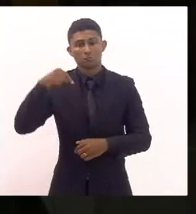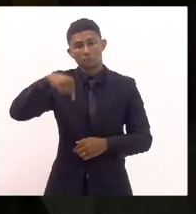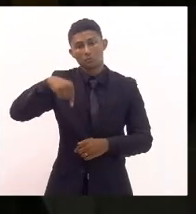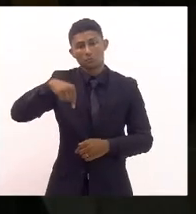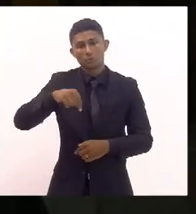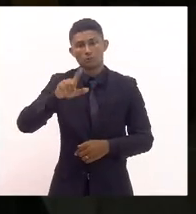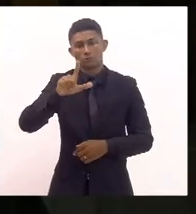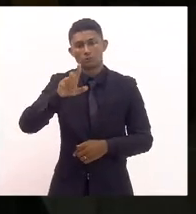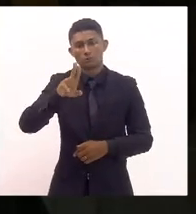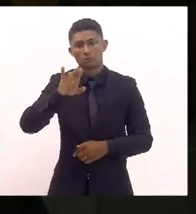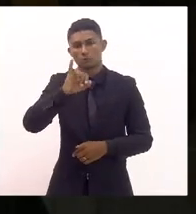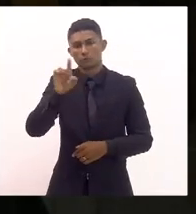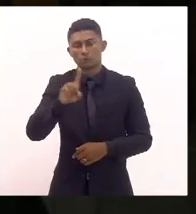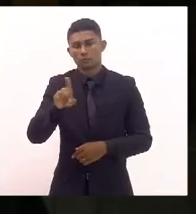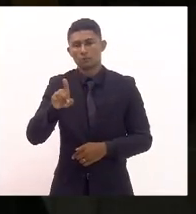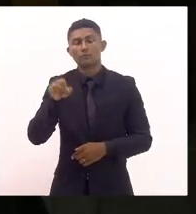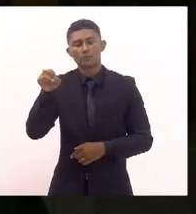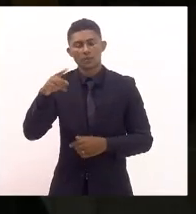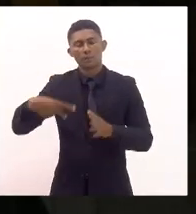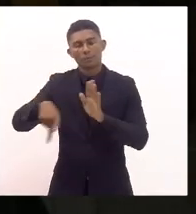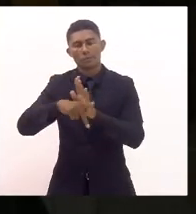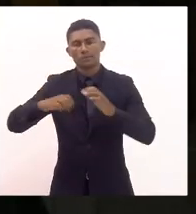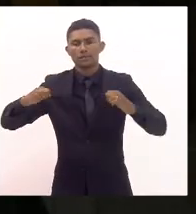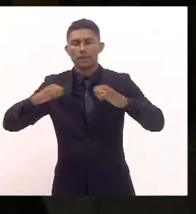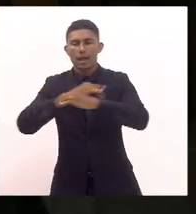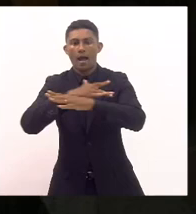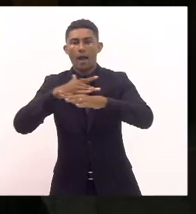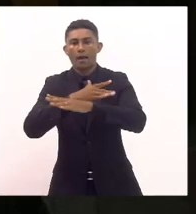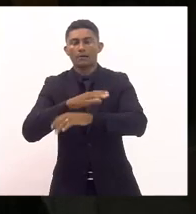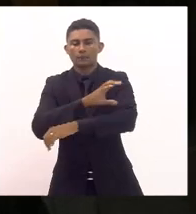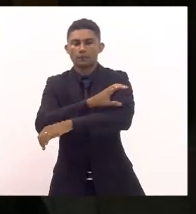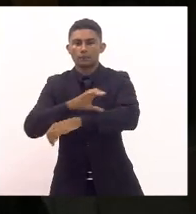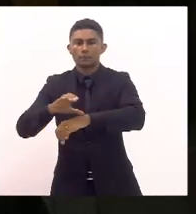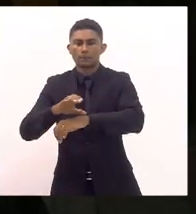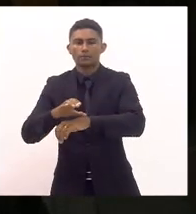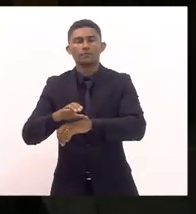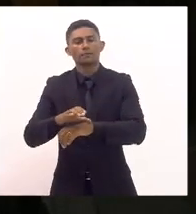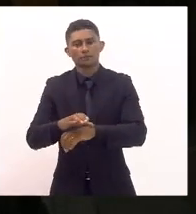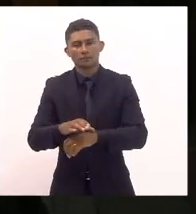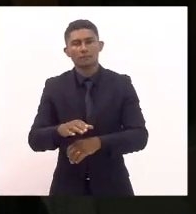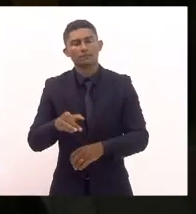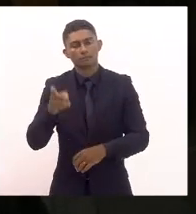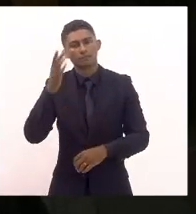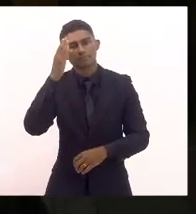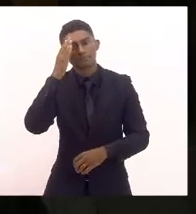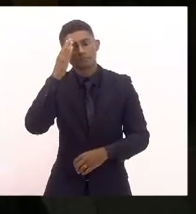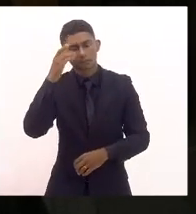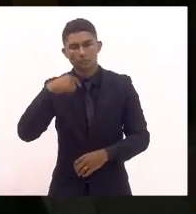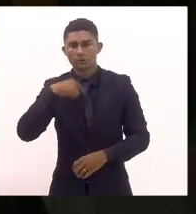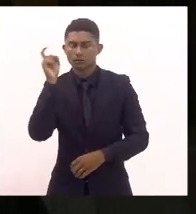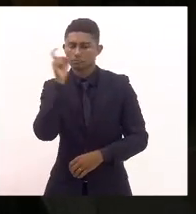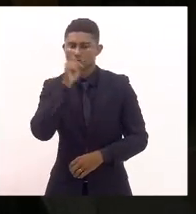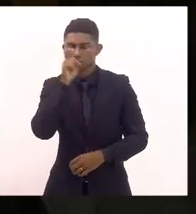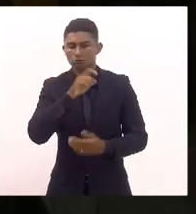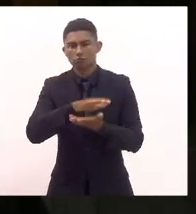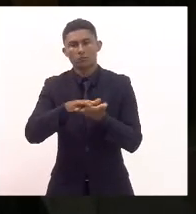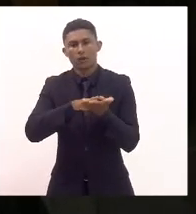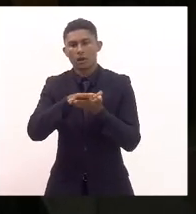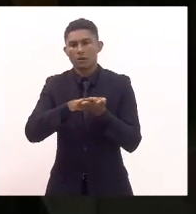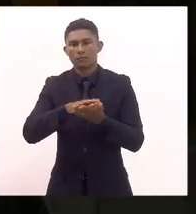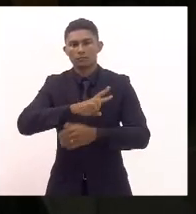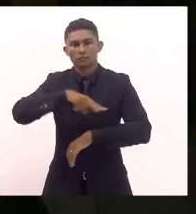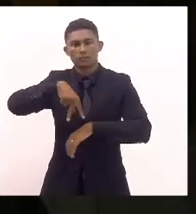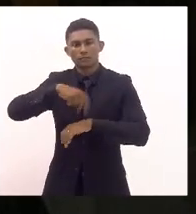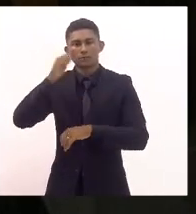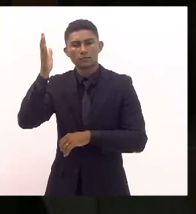Azeredo da cidade de Campos não vai me deixar mentir É nesse